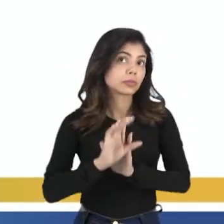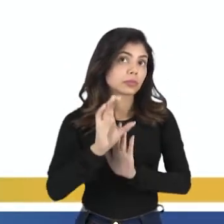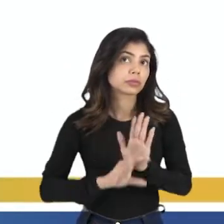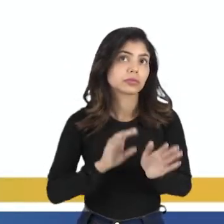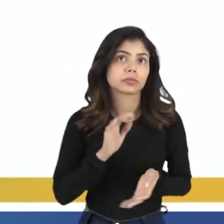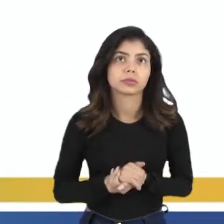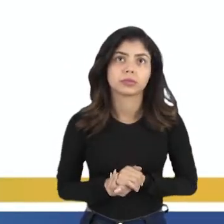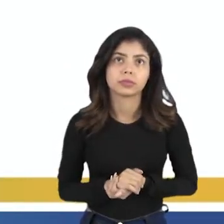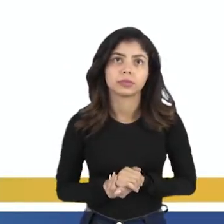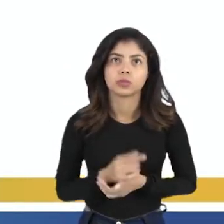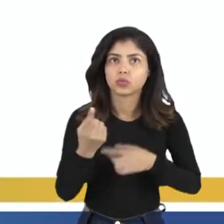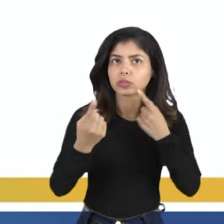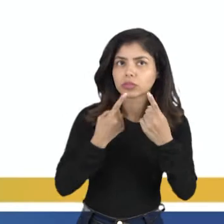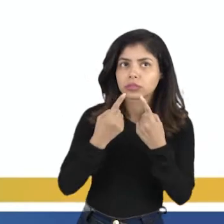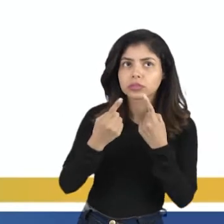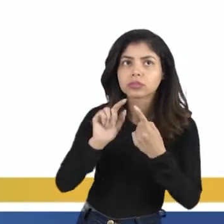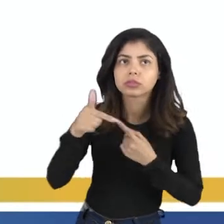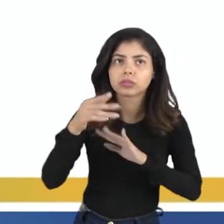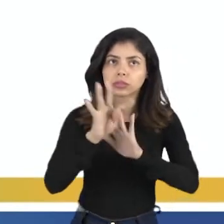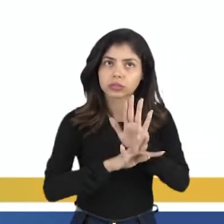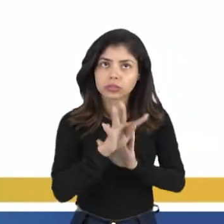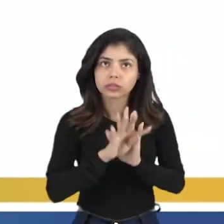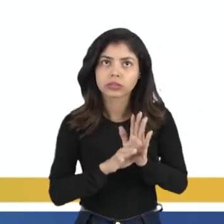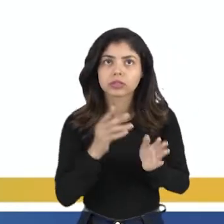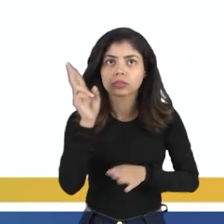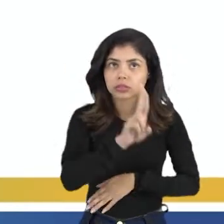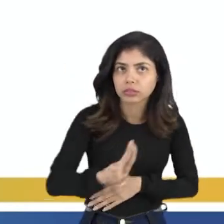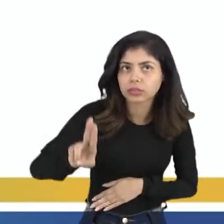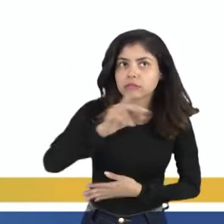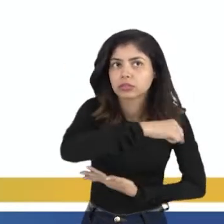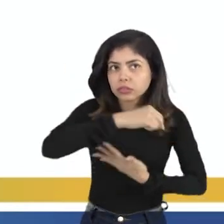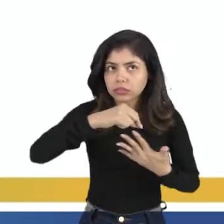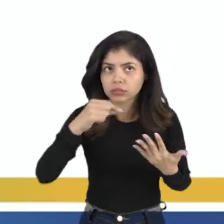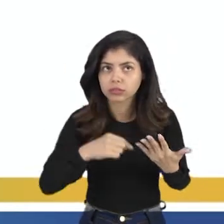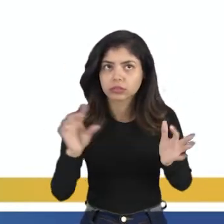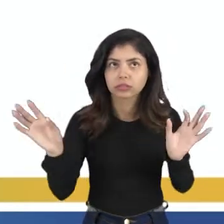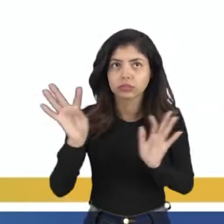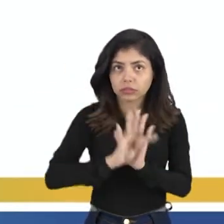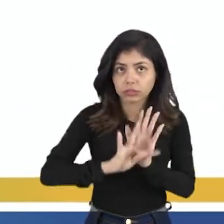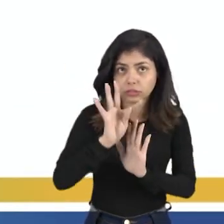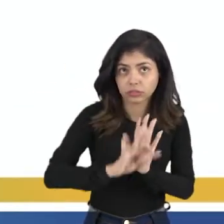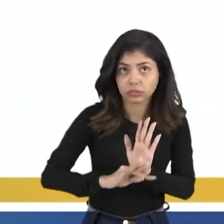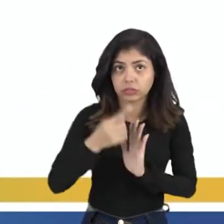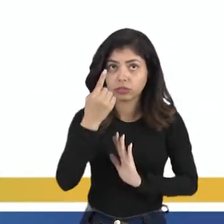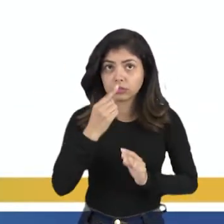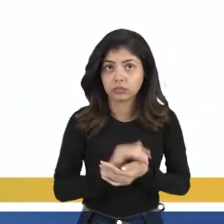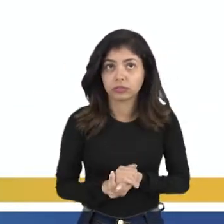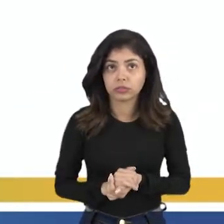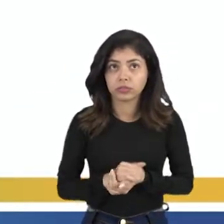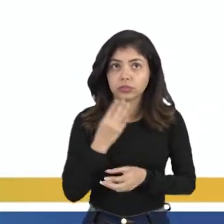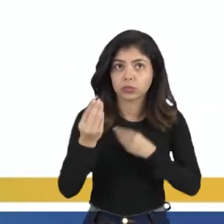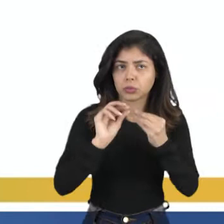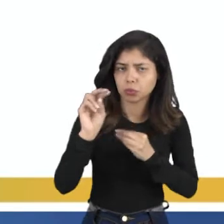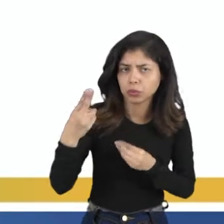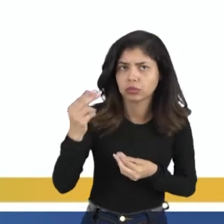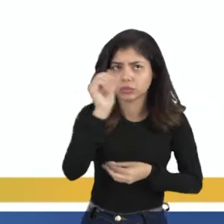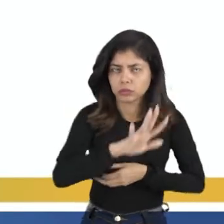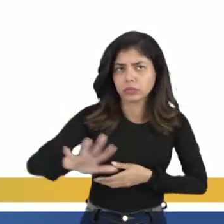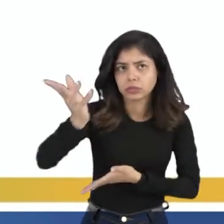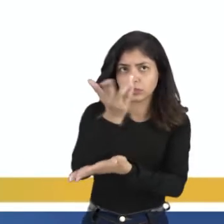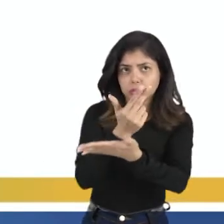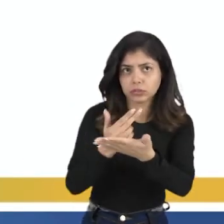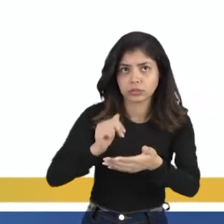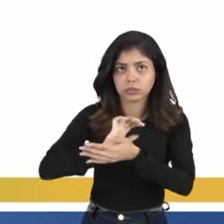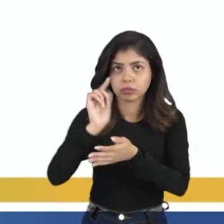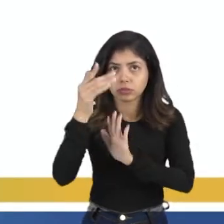a intertextualidade ou diálogo entre os textos é a utilização de um elemento de um texto ou de uma obra de arte